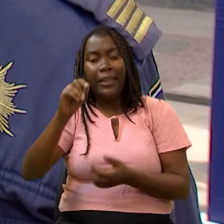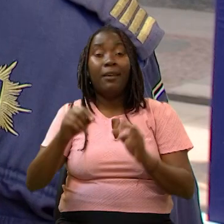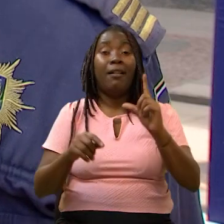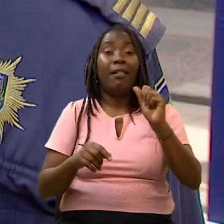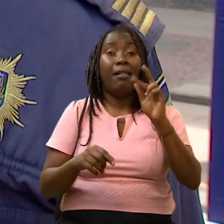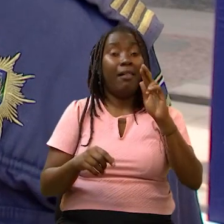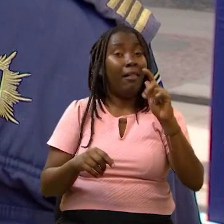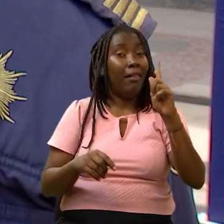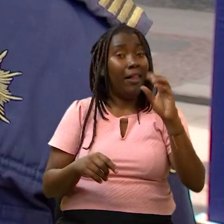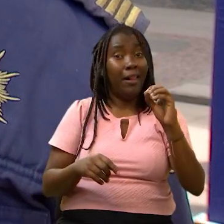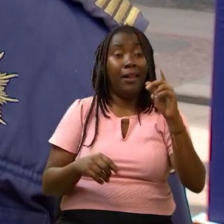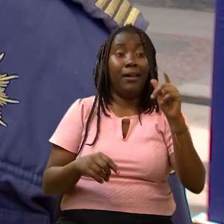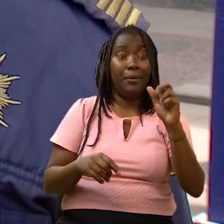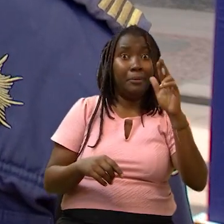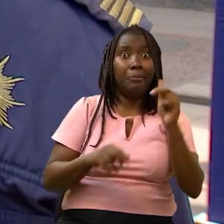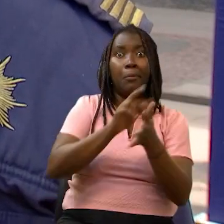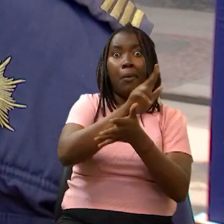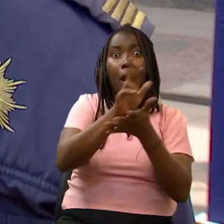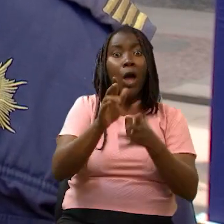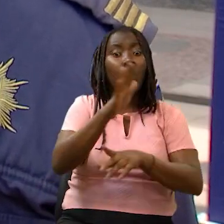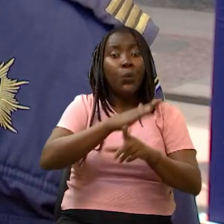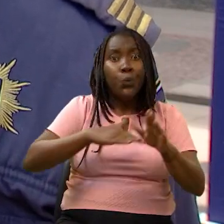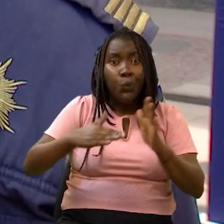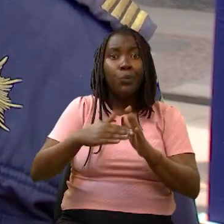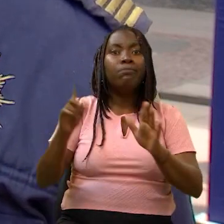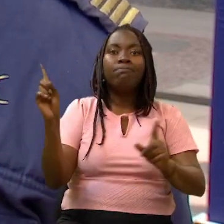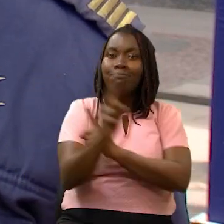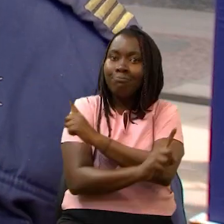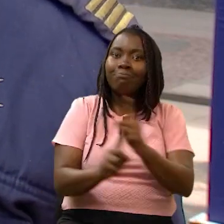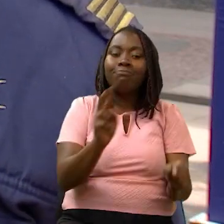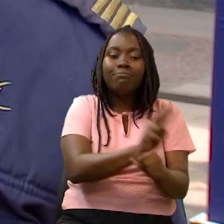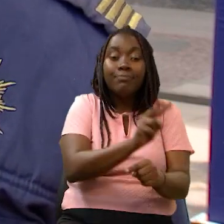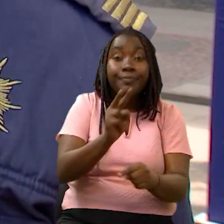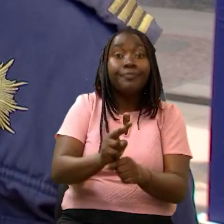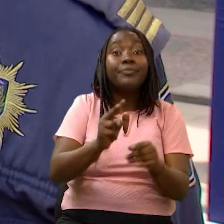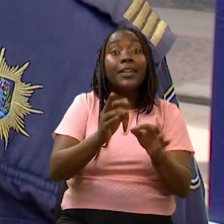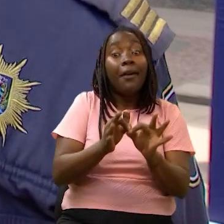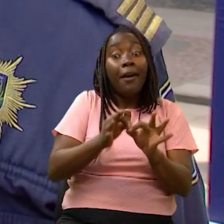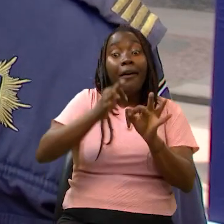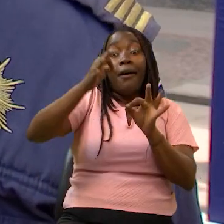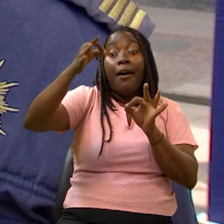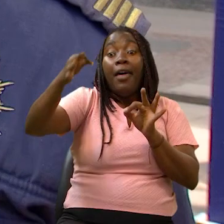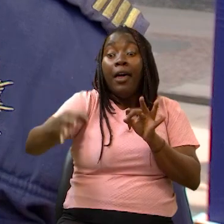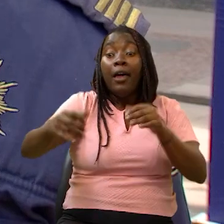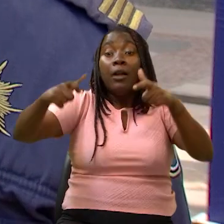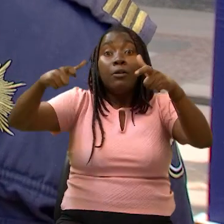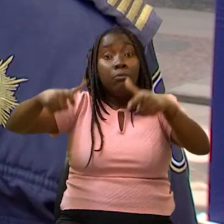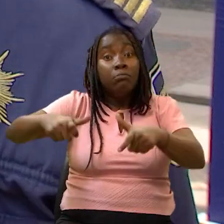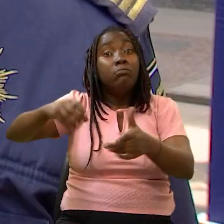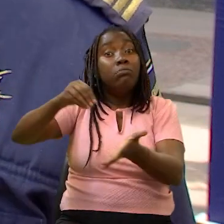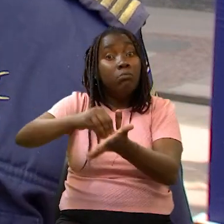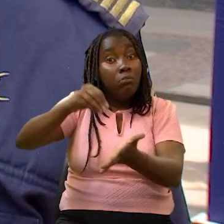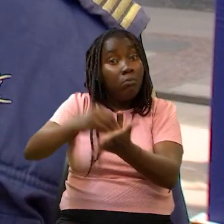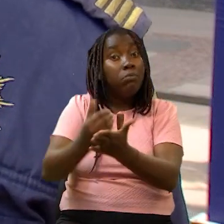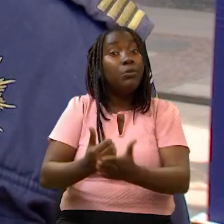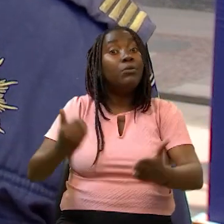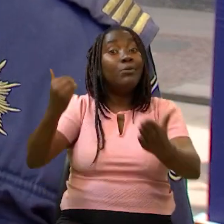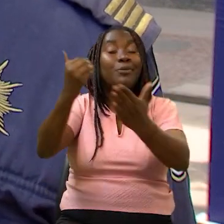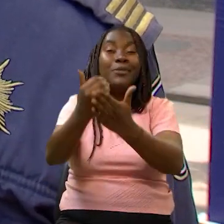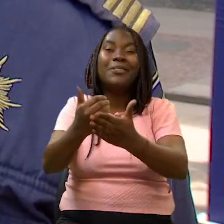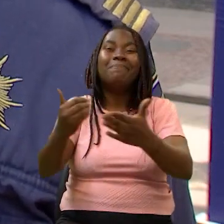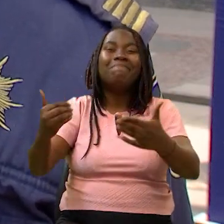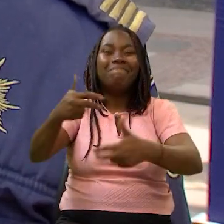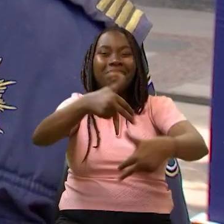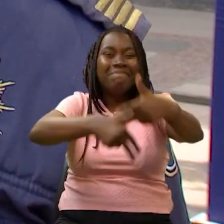Pará, todos esses locais receberam patrulhamento. E estendemos em alguns locais que havia uma necessidade maior, uma concentração